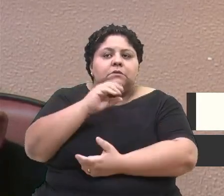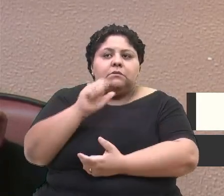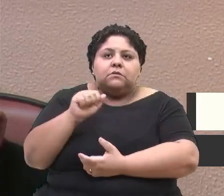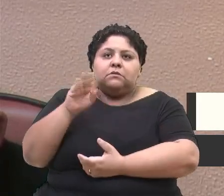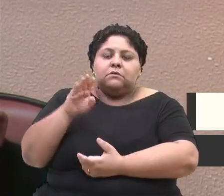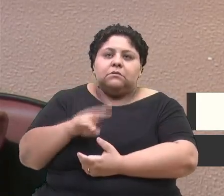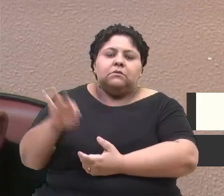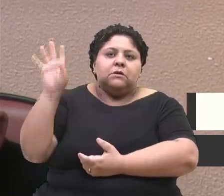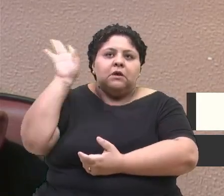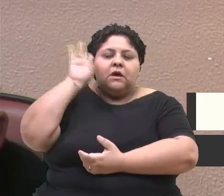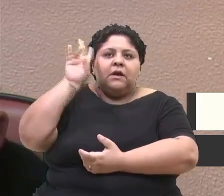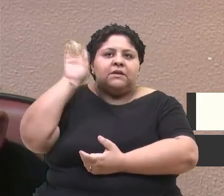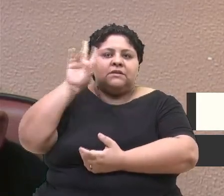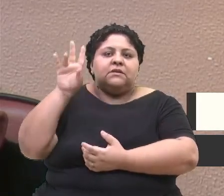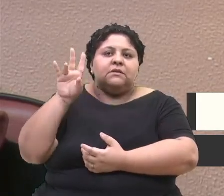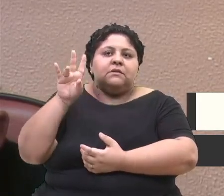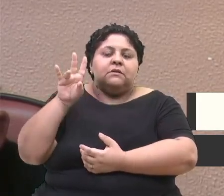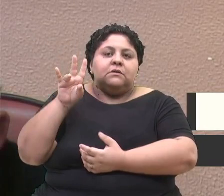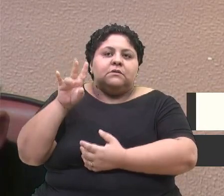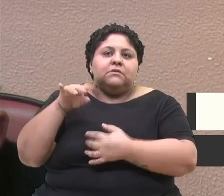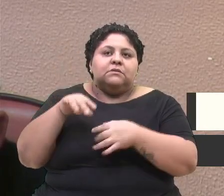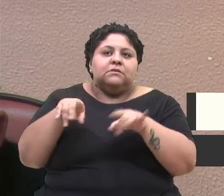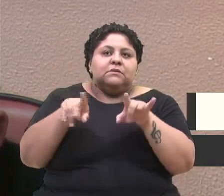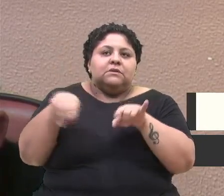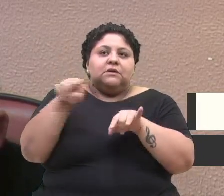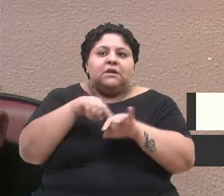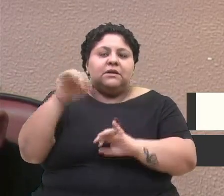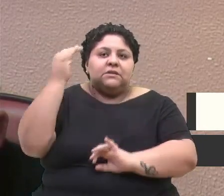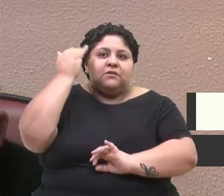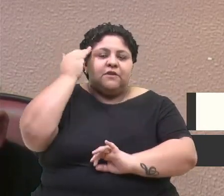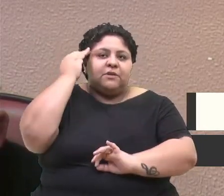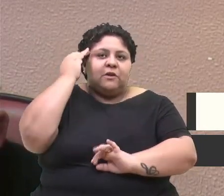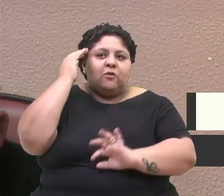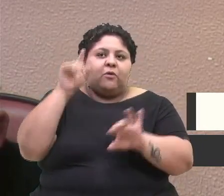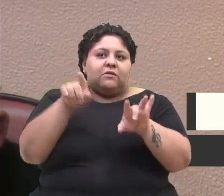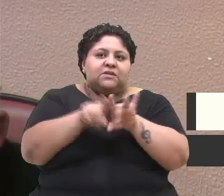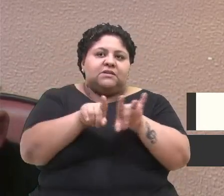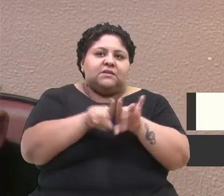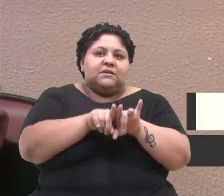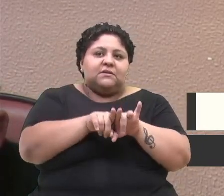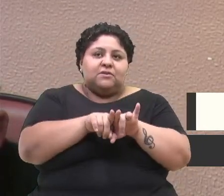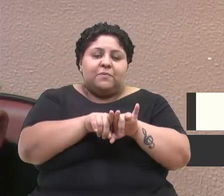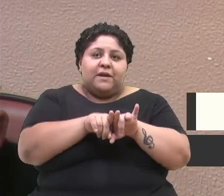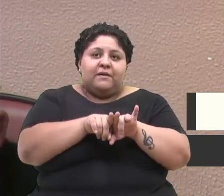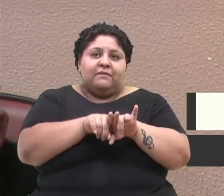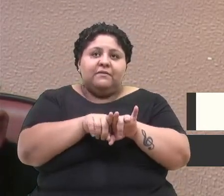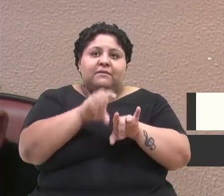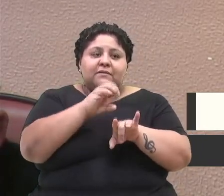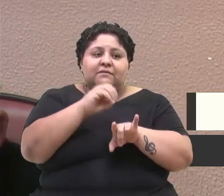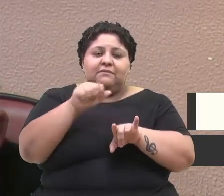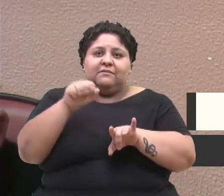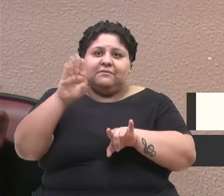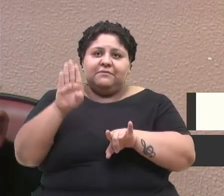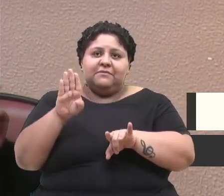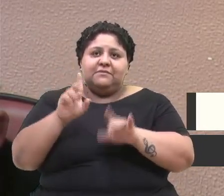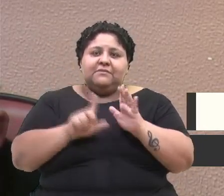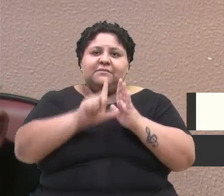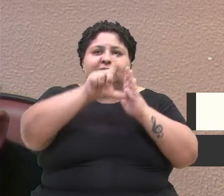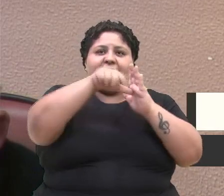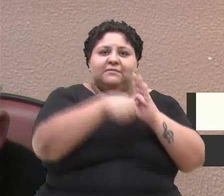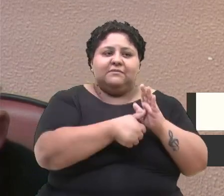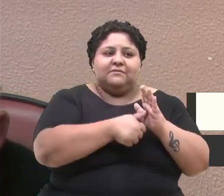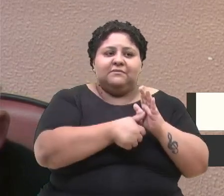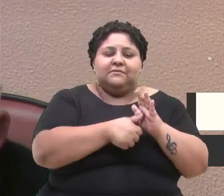história da UAB, a gente sabe que a história da UAB, se não a UAB depois, com